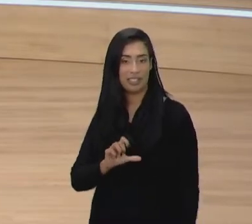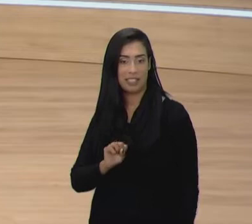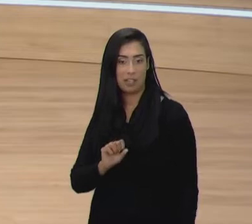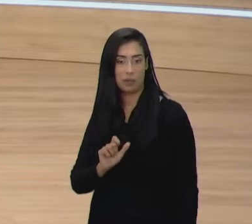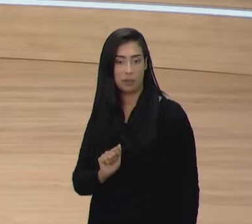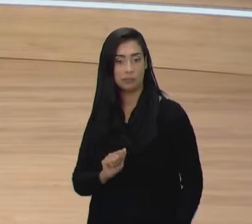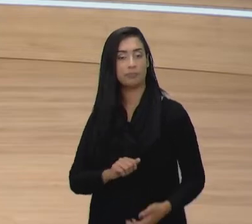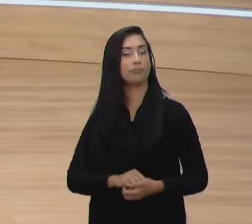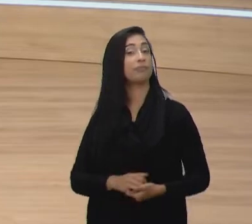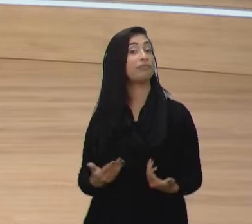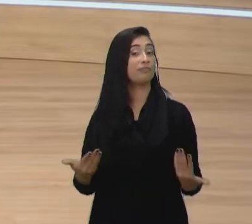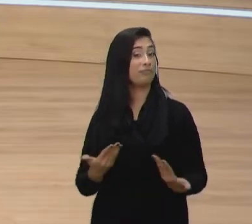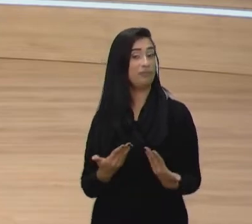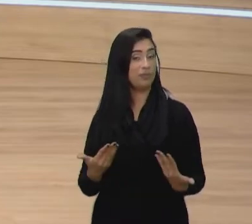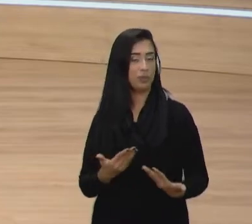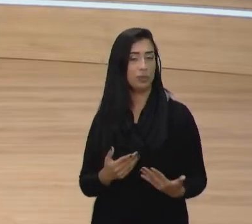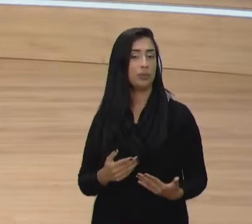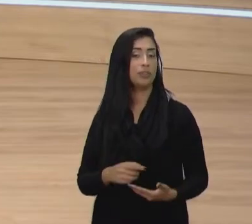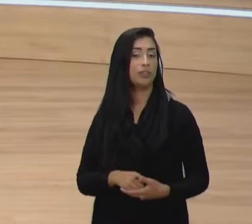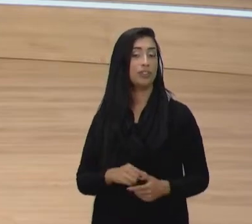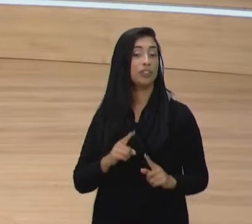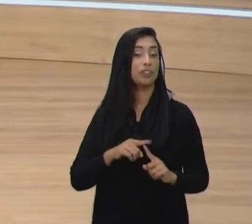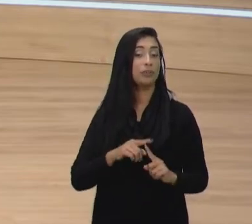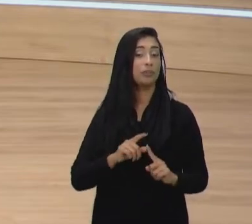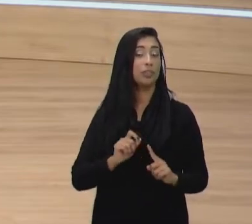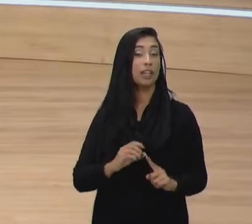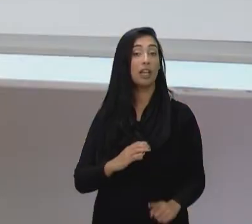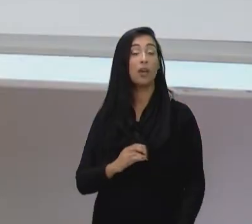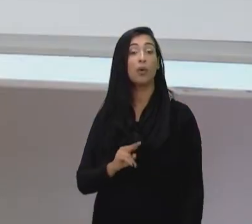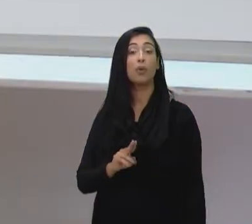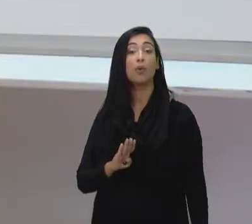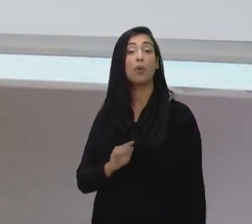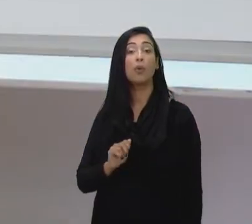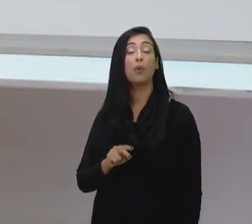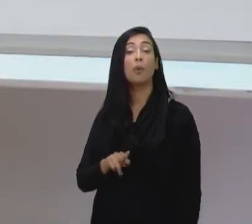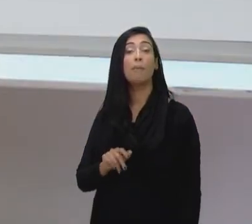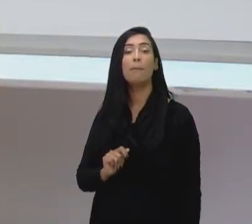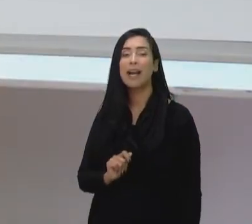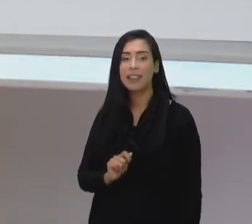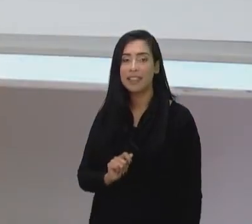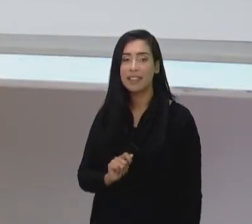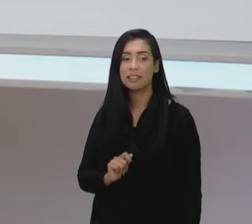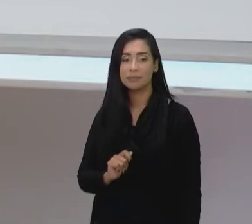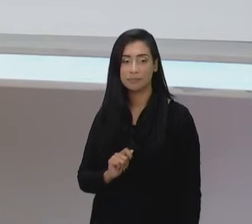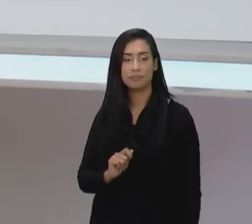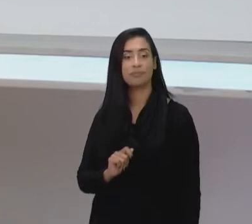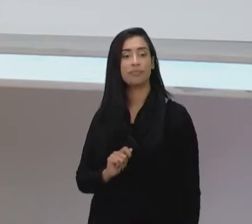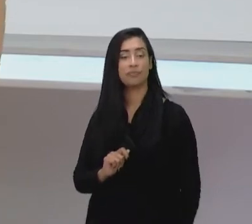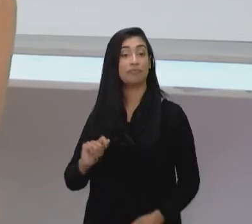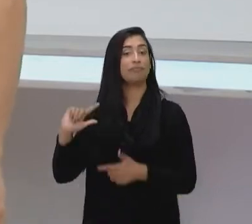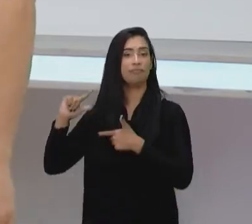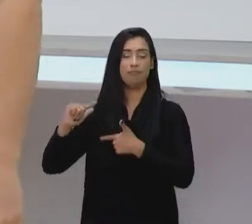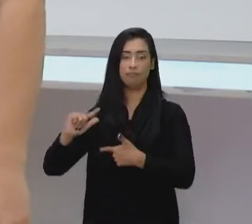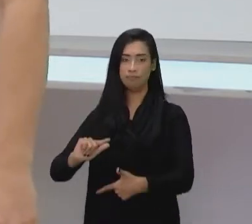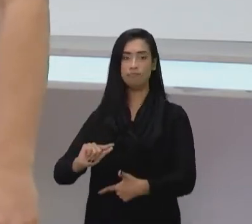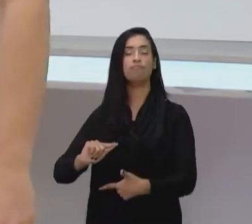salsa que a gente vai trabalhar hoje? Hoje a gente vai trazer um pouco da salsa cubana. A salsa cubana, ela